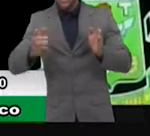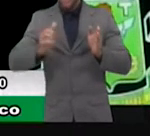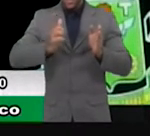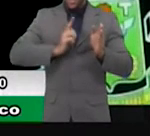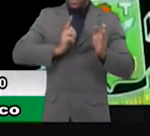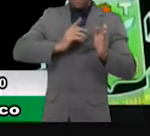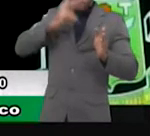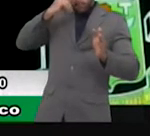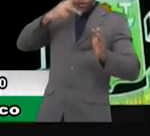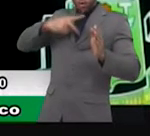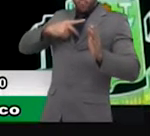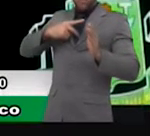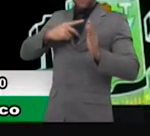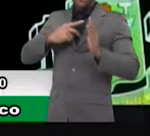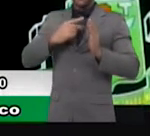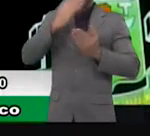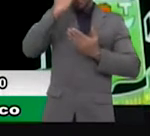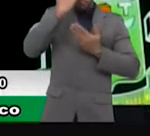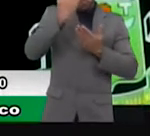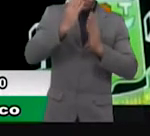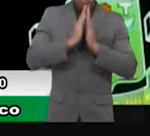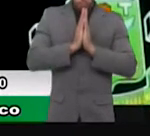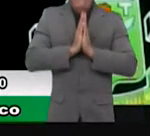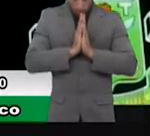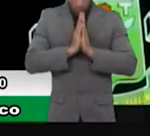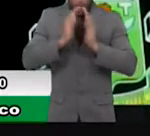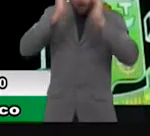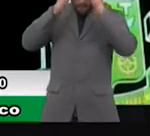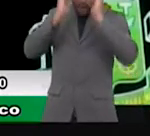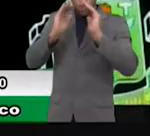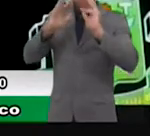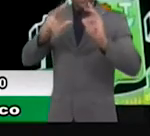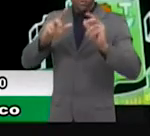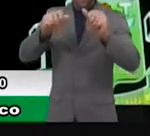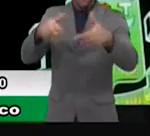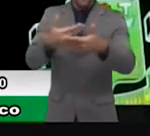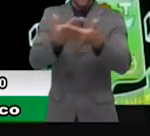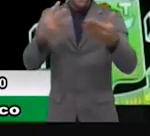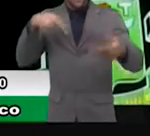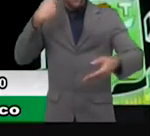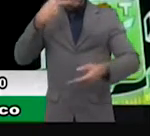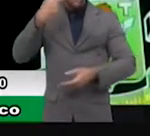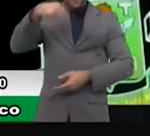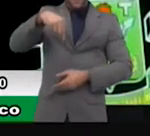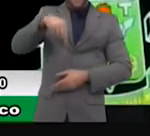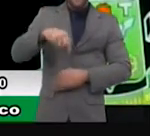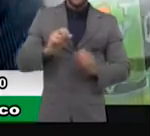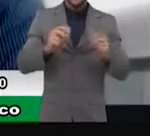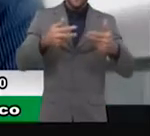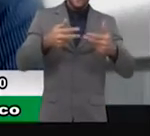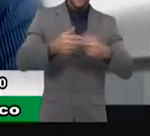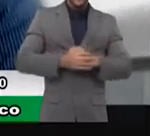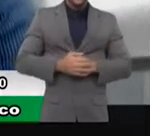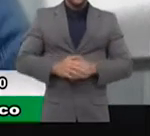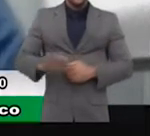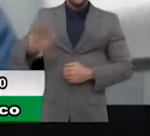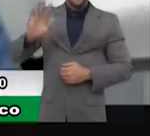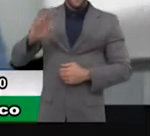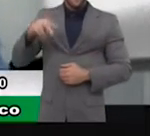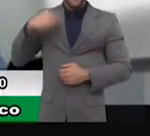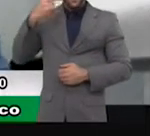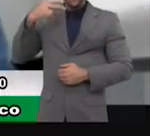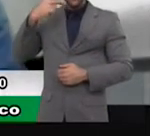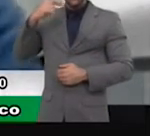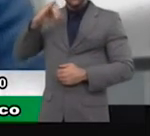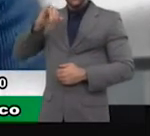gratidão e o respeito de todos nós aqui nessa casa. Muito obrigado, vereadora Lúcia. Questão de ordem, nobre vereador